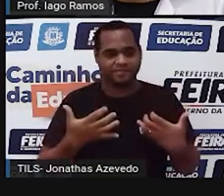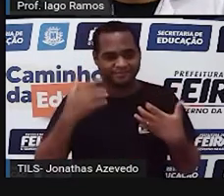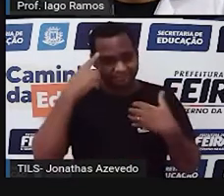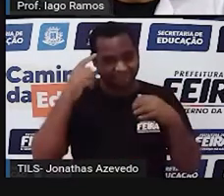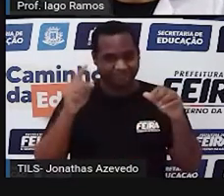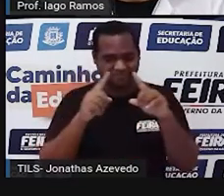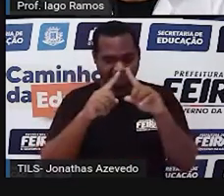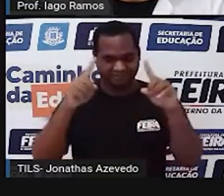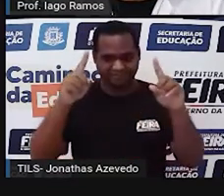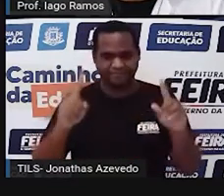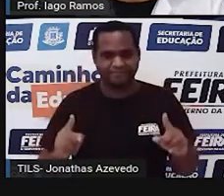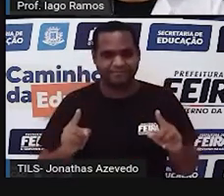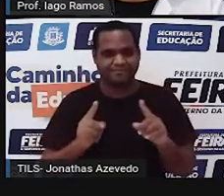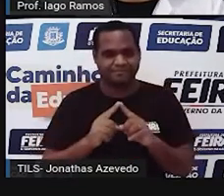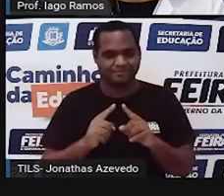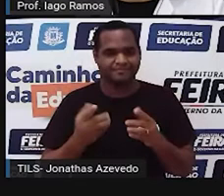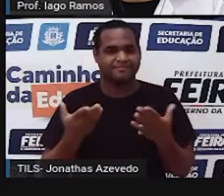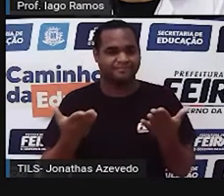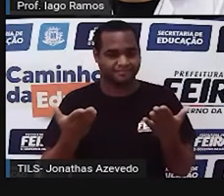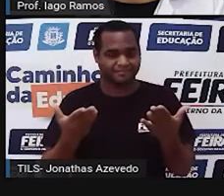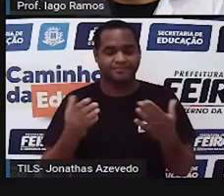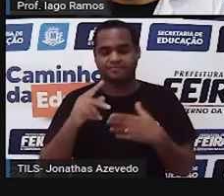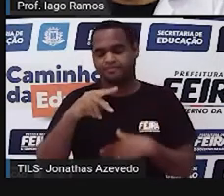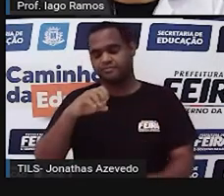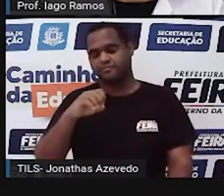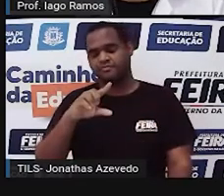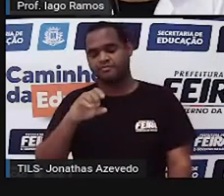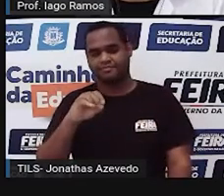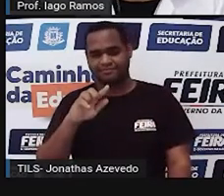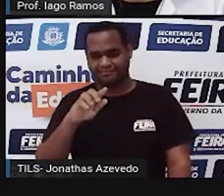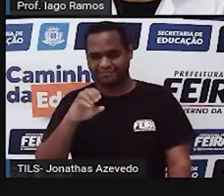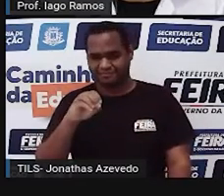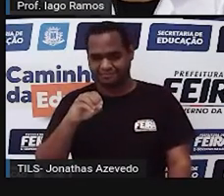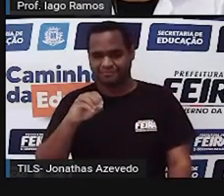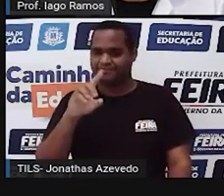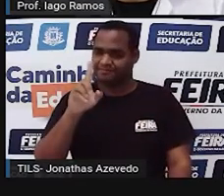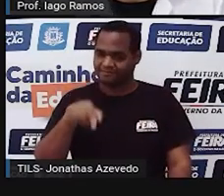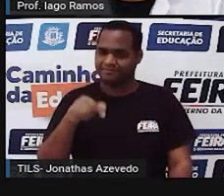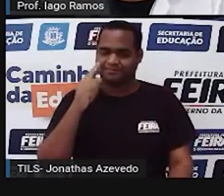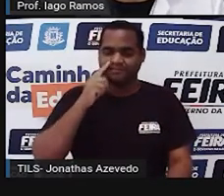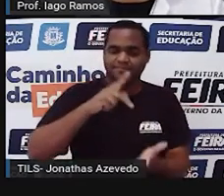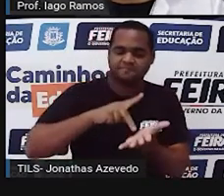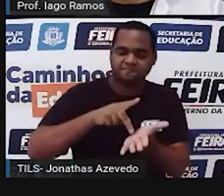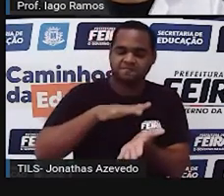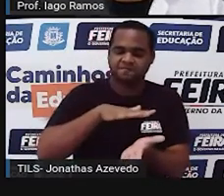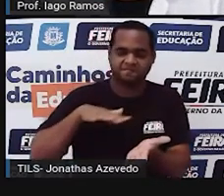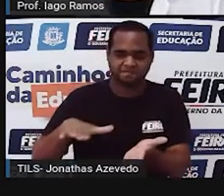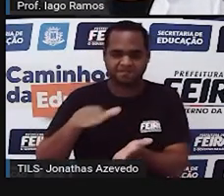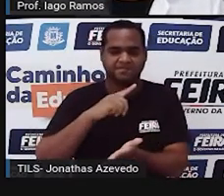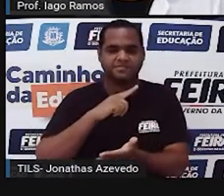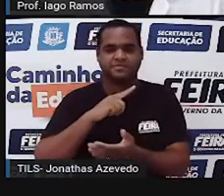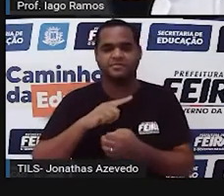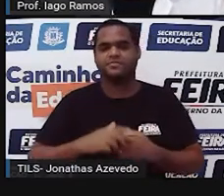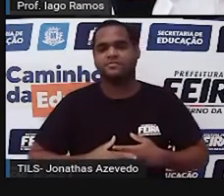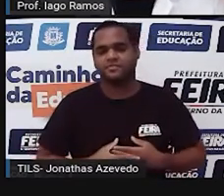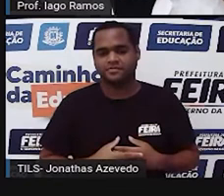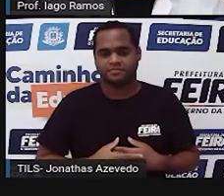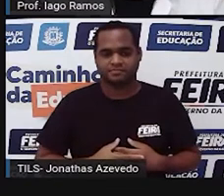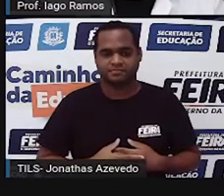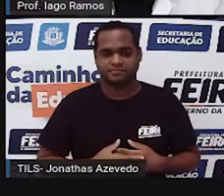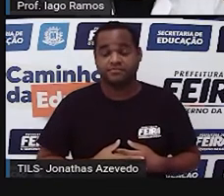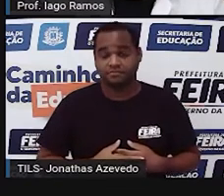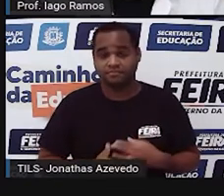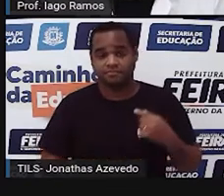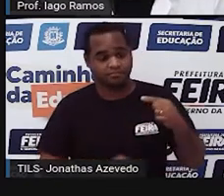do quadrado o quadrado ele é um polígono e é uma figura geométrica plana né que